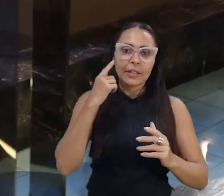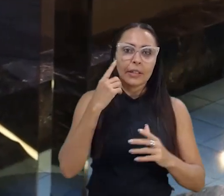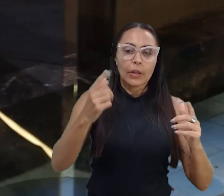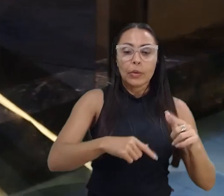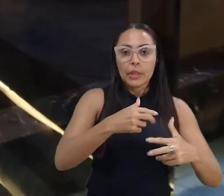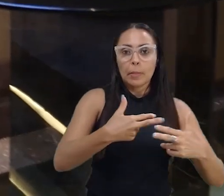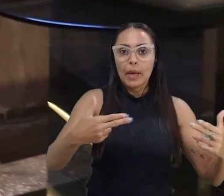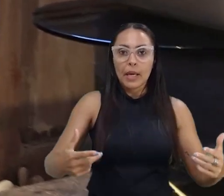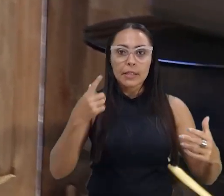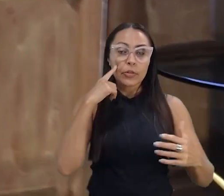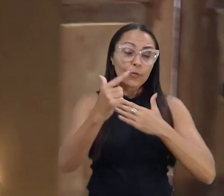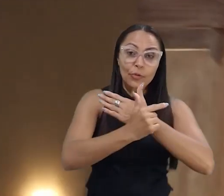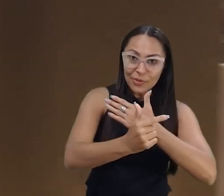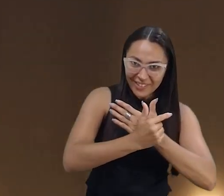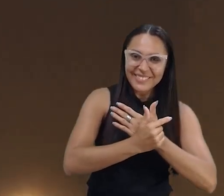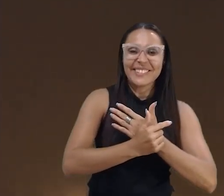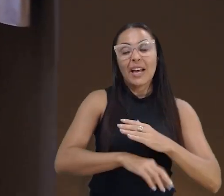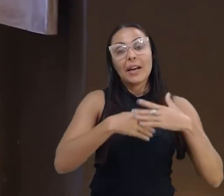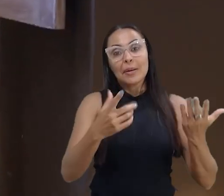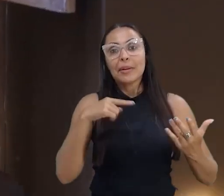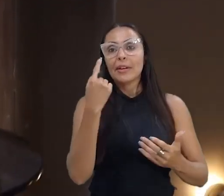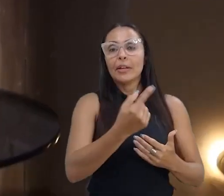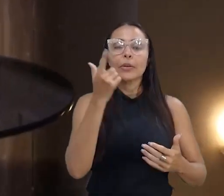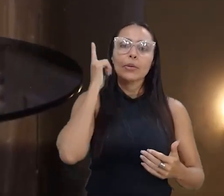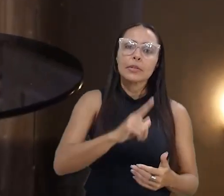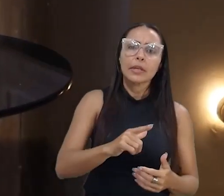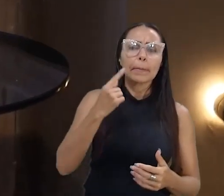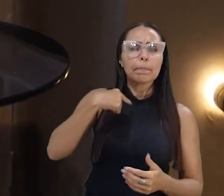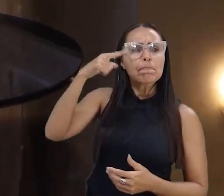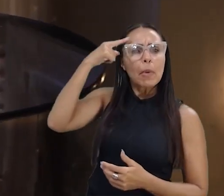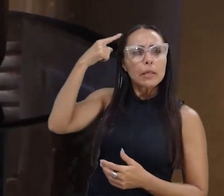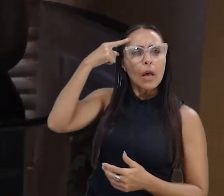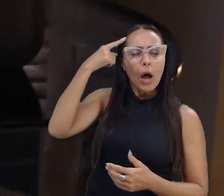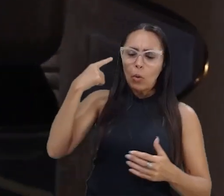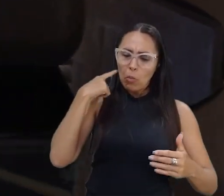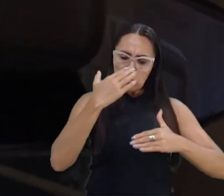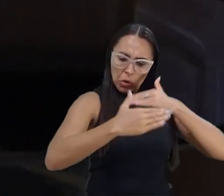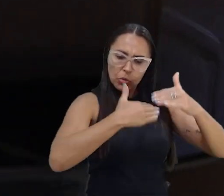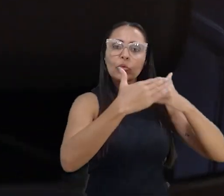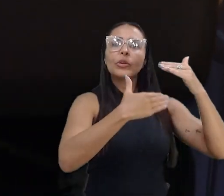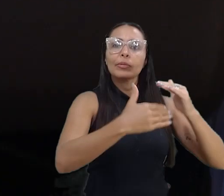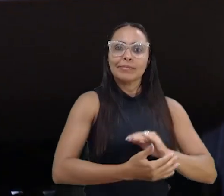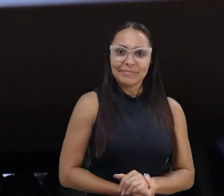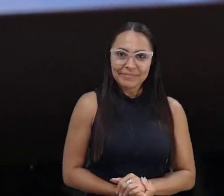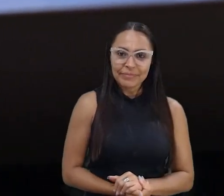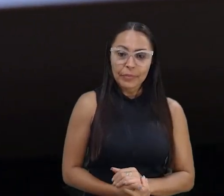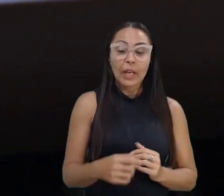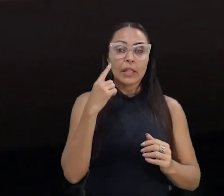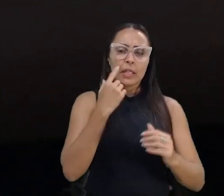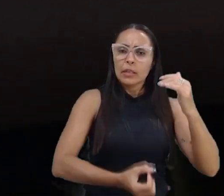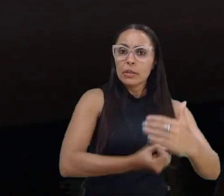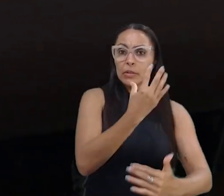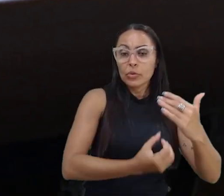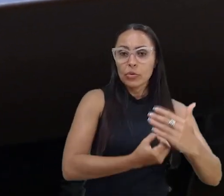peças icônicas e peças funcionais, para que a gente consiga refletir no modo de construir hoje. As tendências